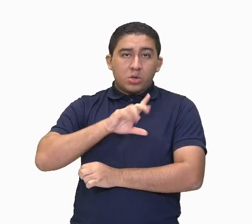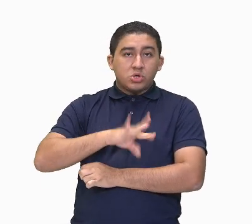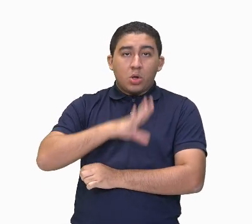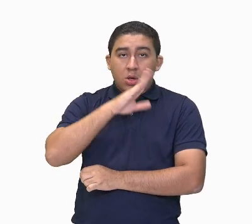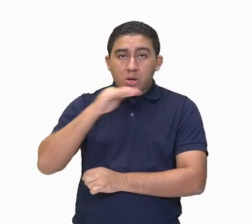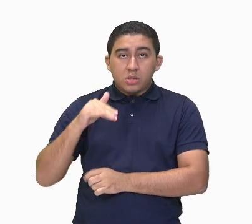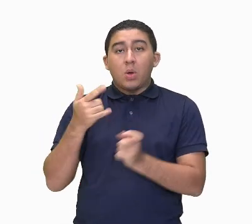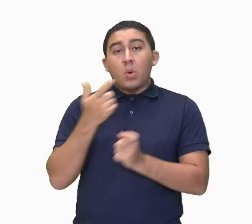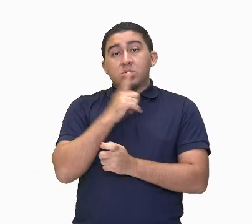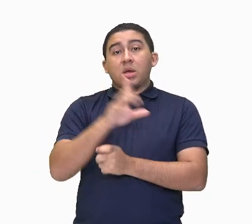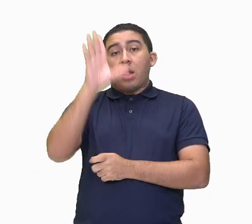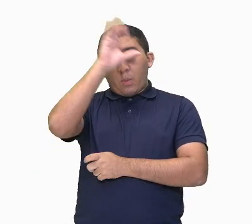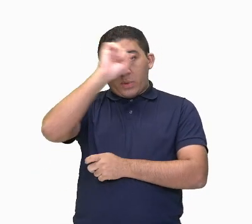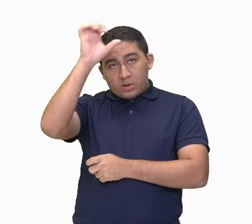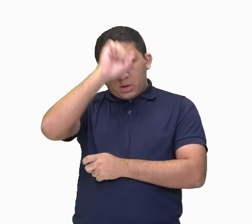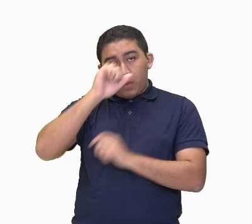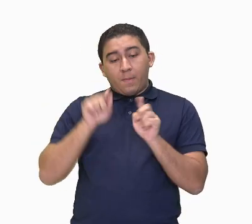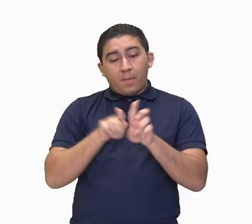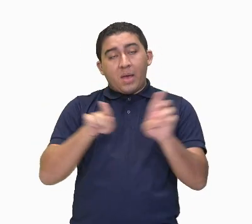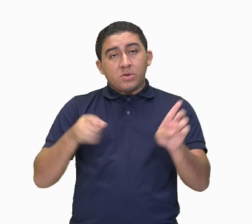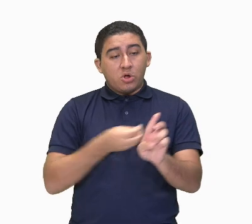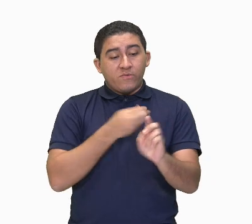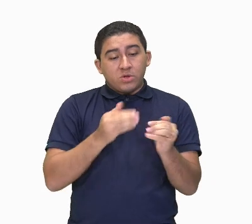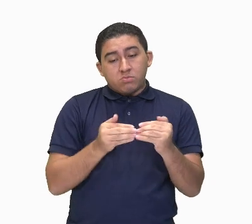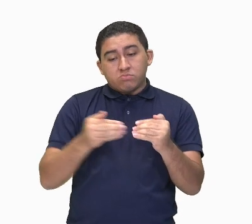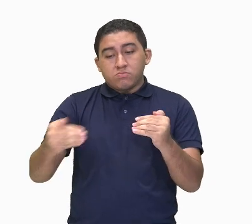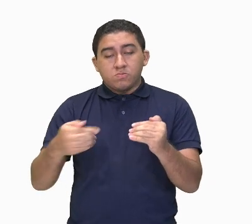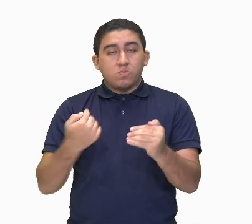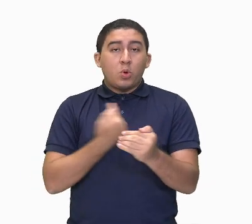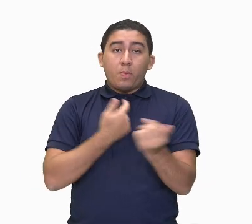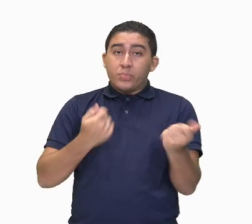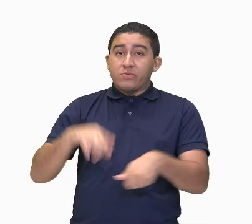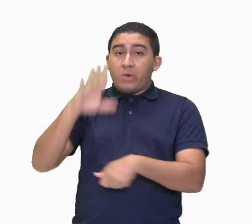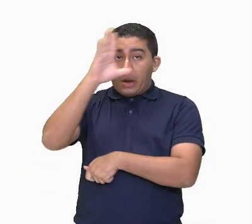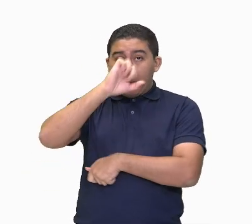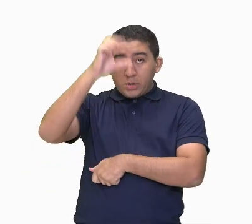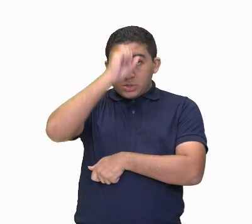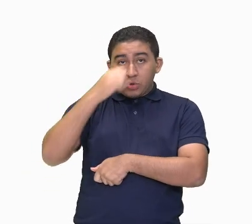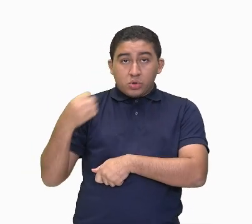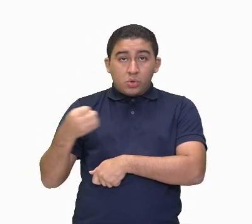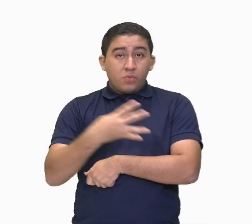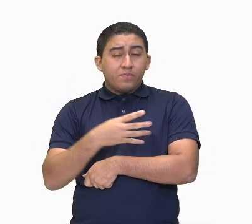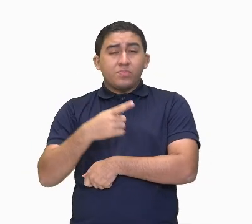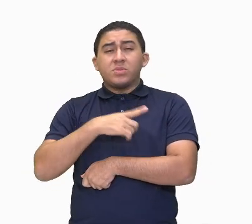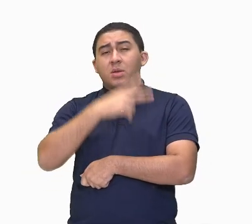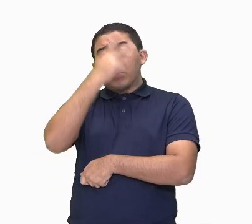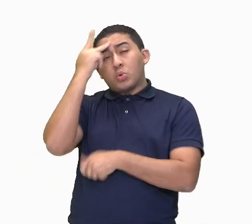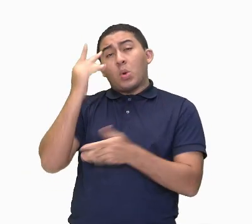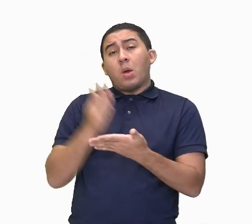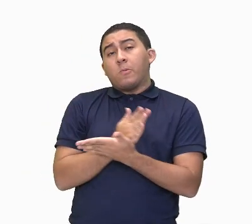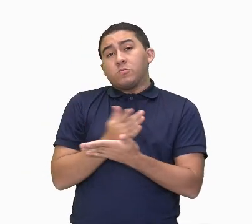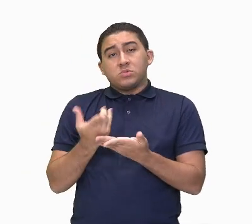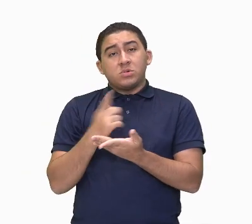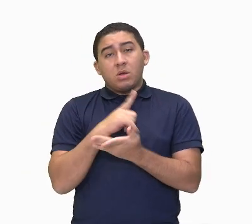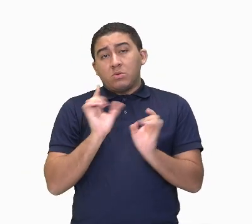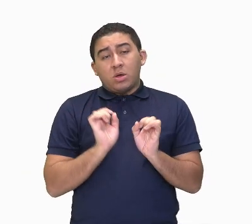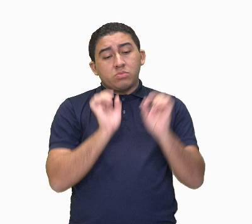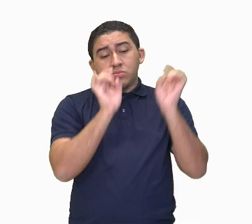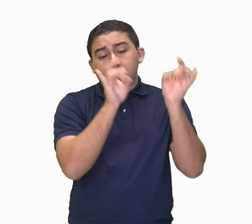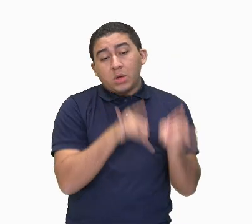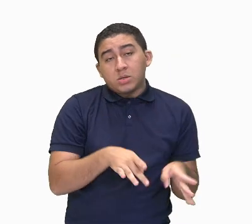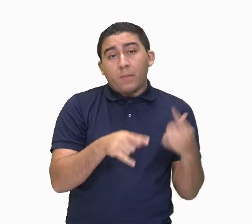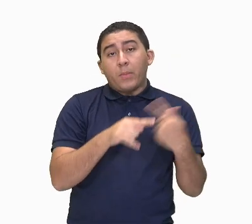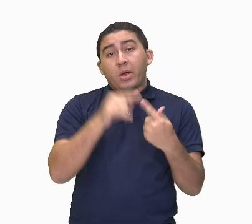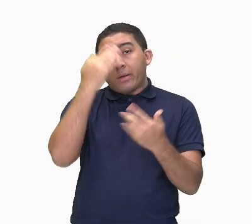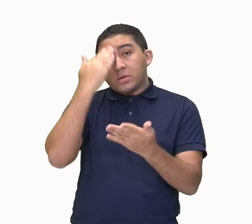consegue aprender alguma coisa, mas ao longo da vida a gente consegue aprender coisas novas, né? Tem pessoas que deixam de fazer essa atividade porque acreditam